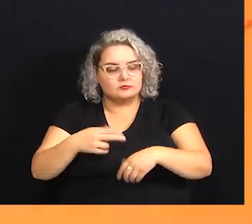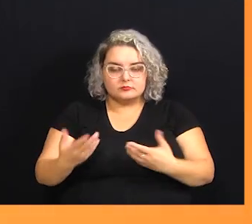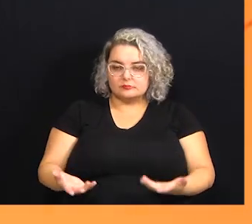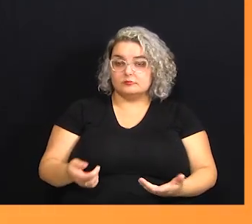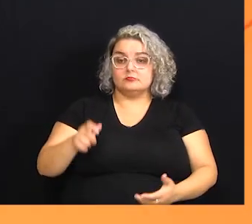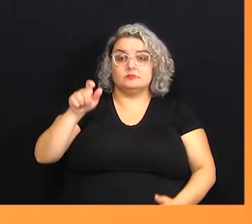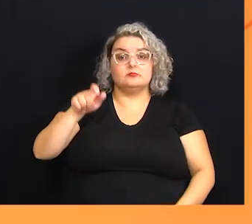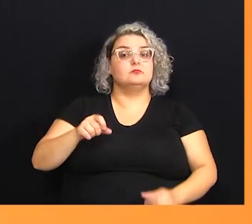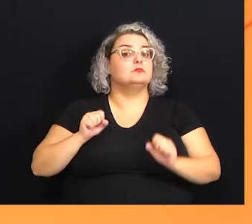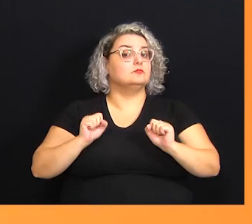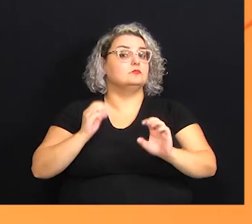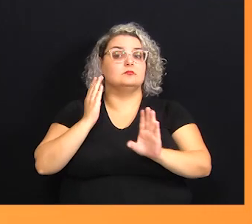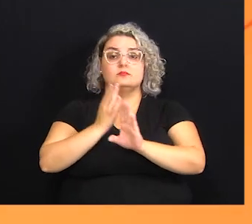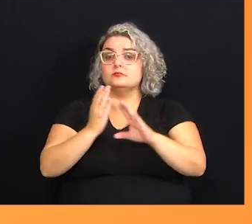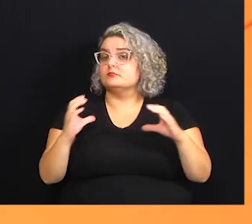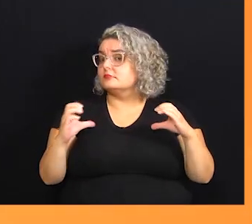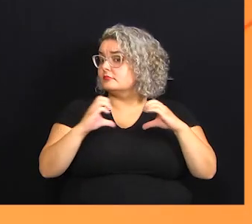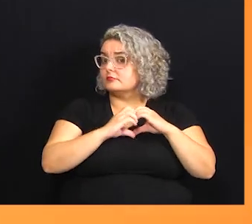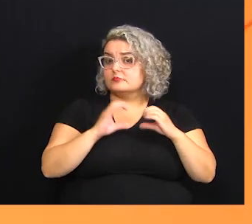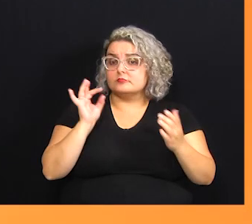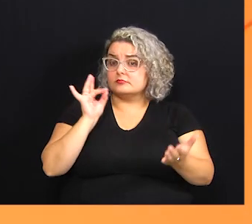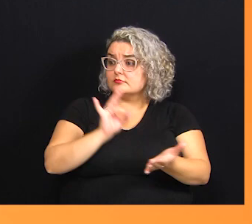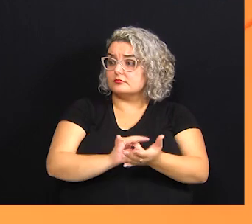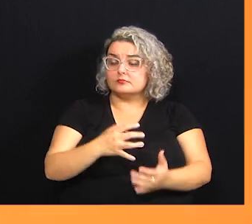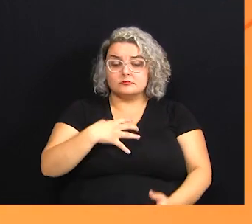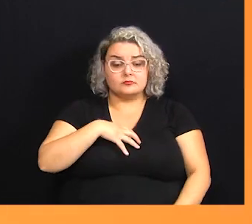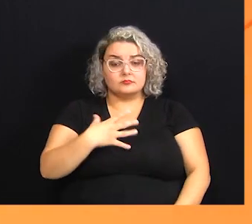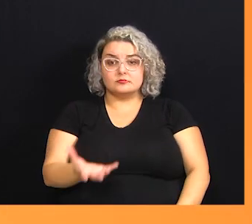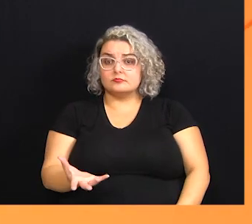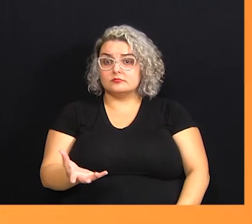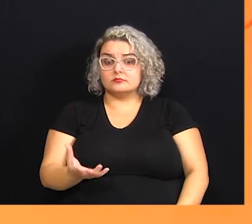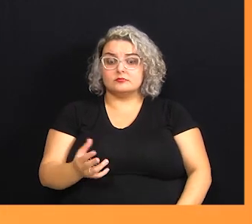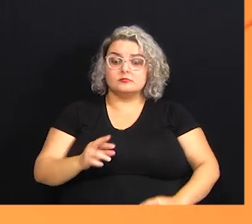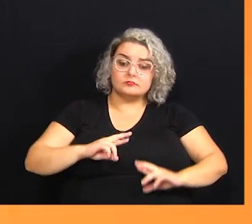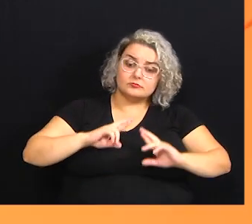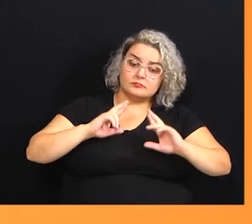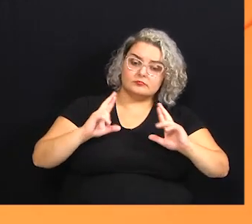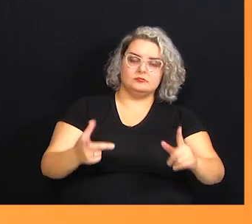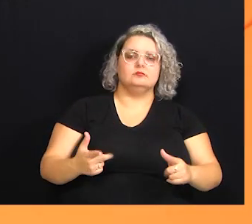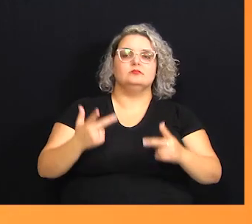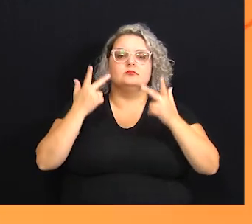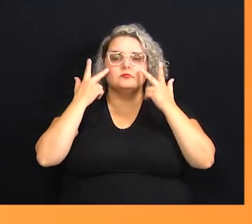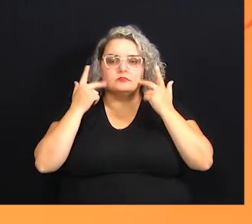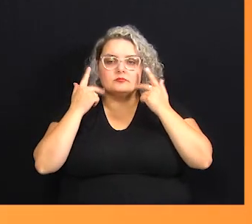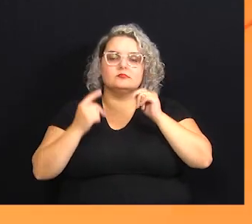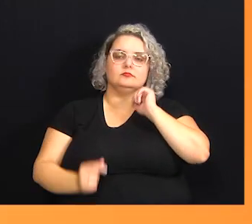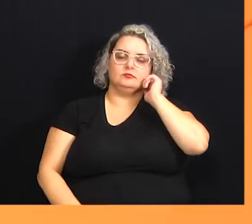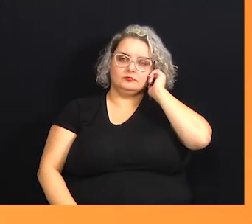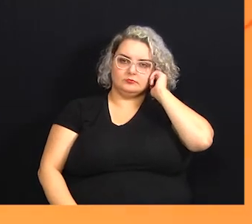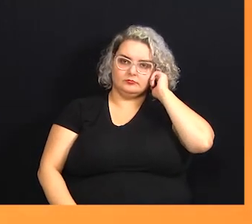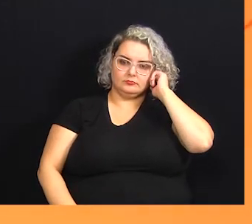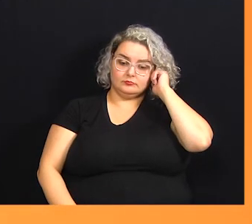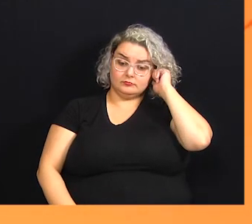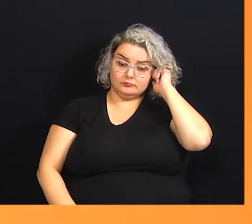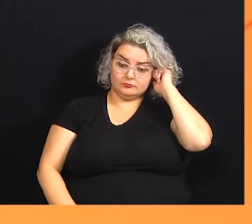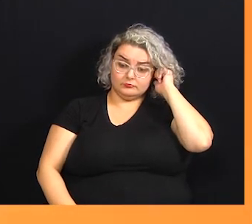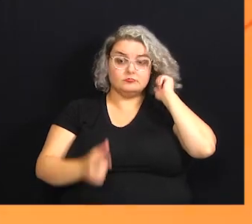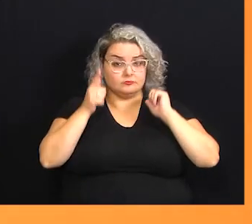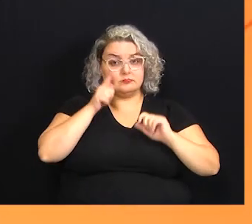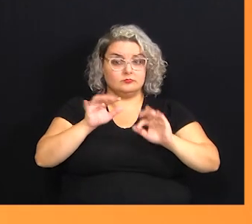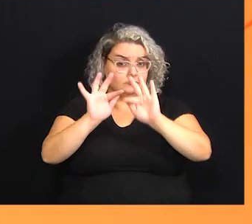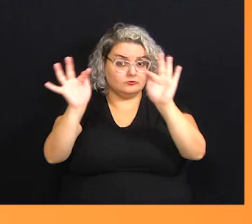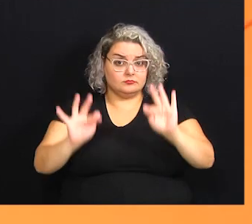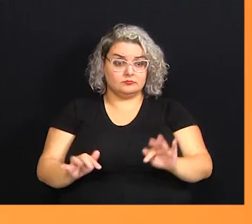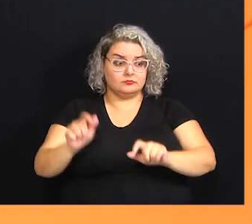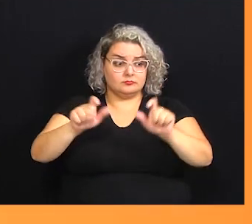A pessoa pode encontrar o amor dela de uma forma que foge do convencional e que vai conseguir a felicidade. E as